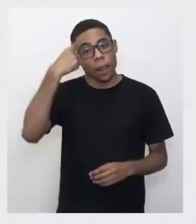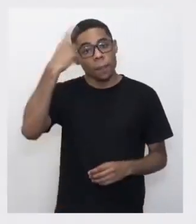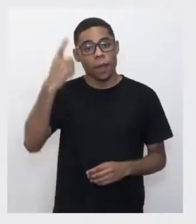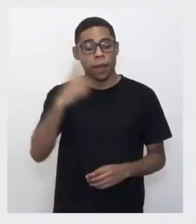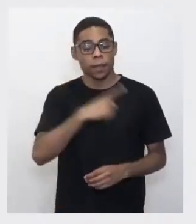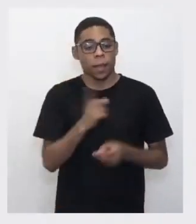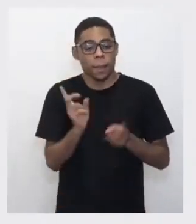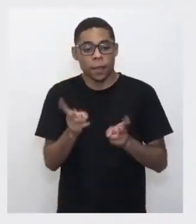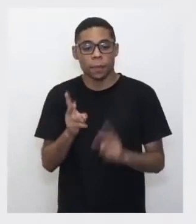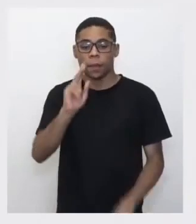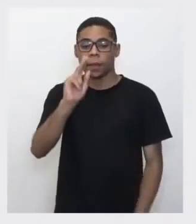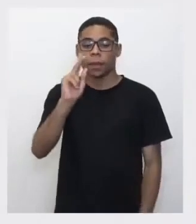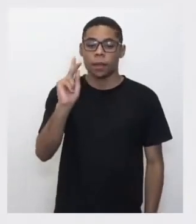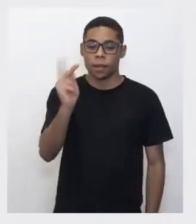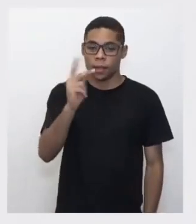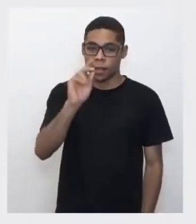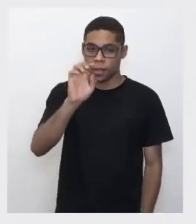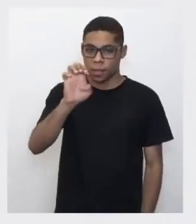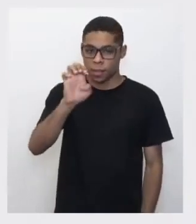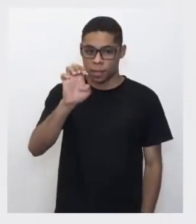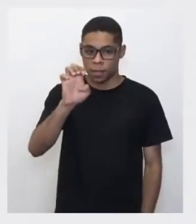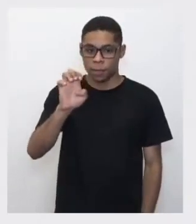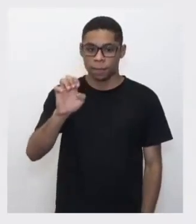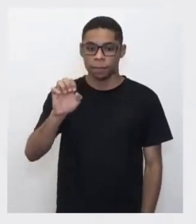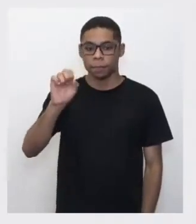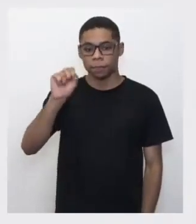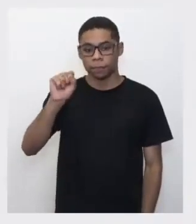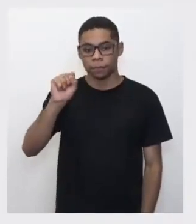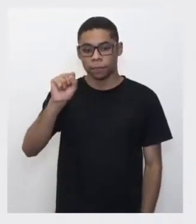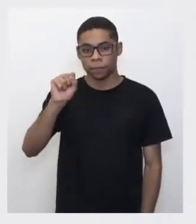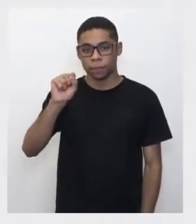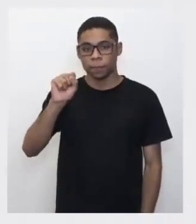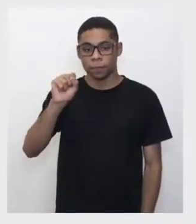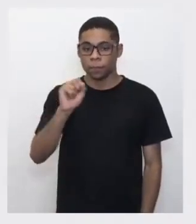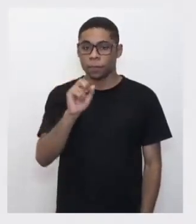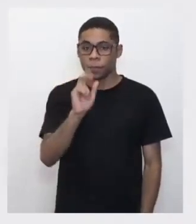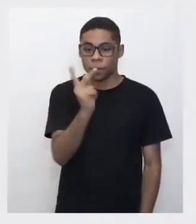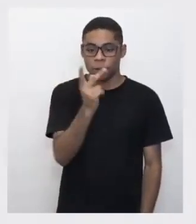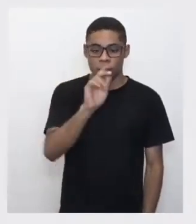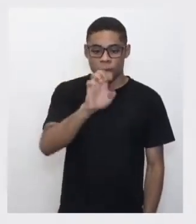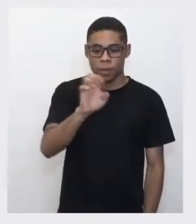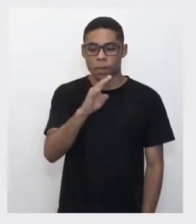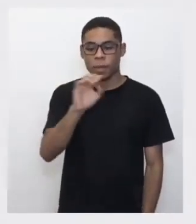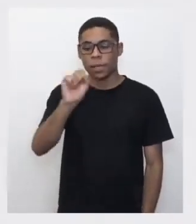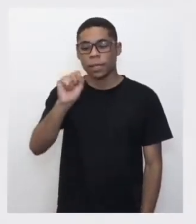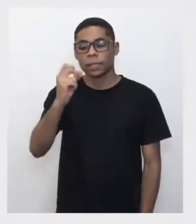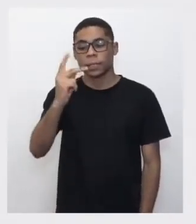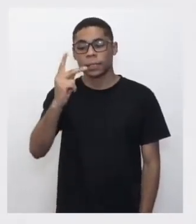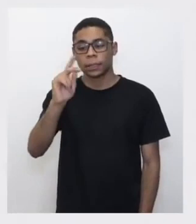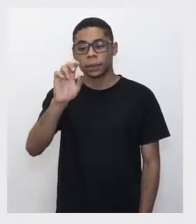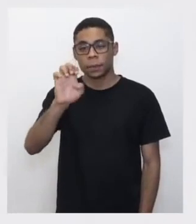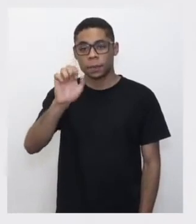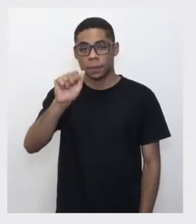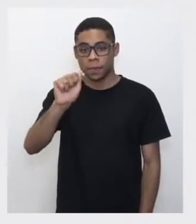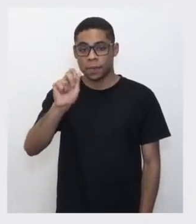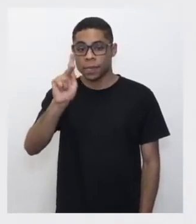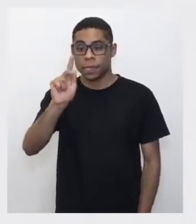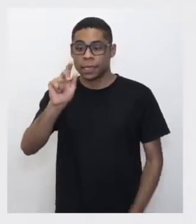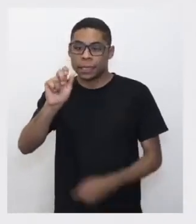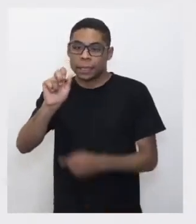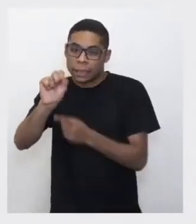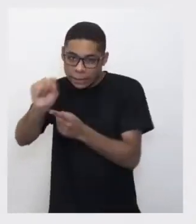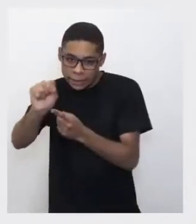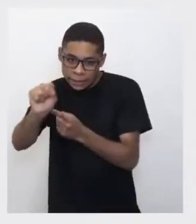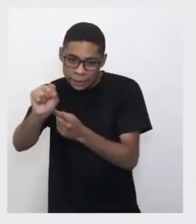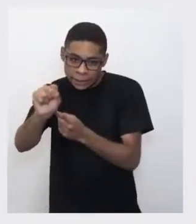é o is no verbo to be, então vai precisar do S aí, né? He. O is do verbo to be? É, mais ou menos. Tem o S ali. Tem o S. Mas Tem o S. não é o